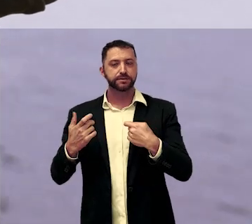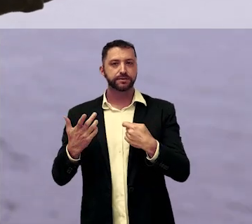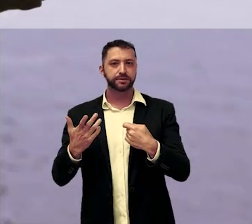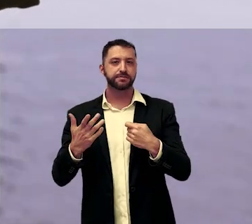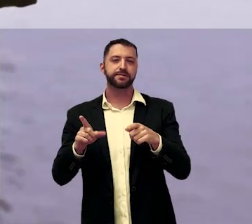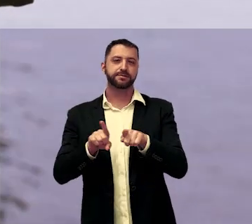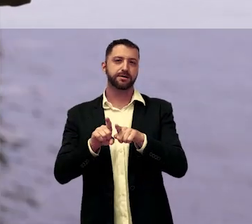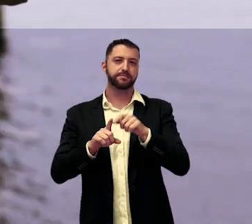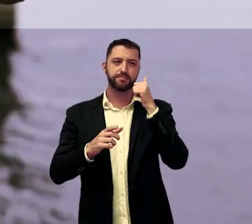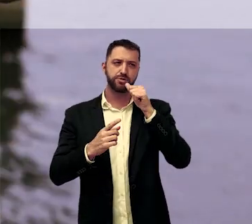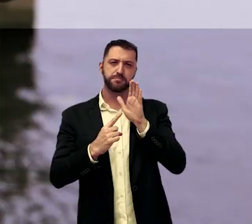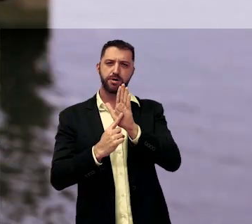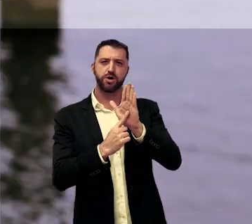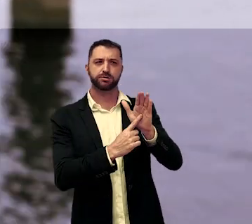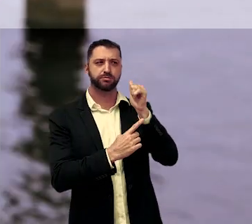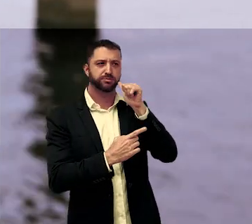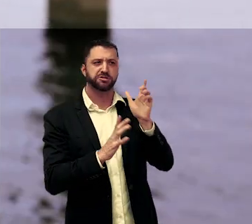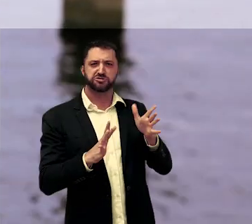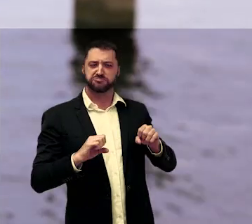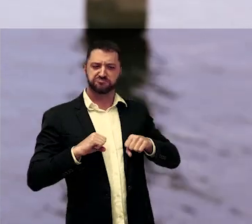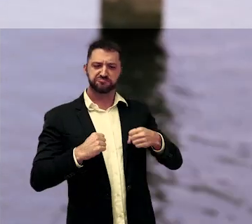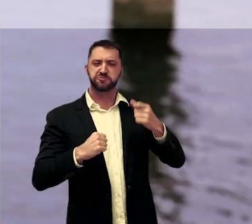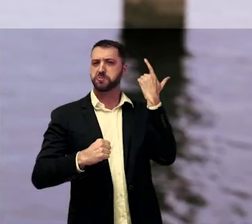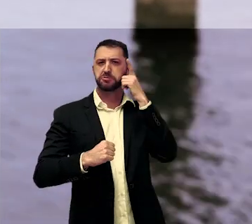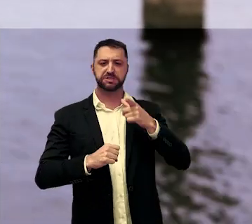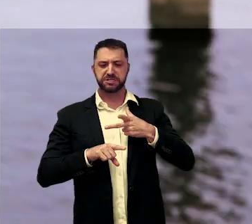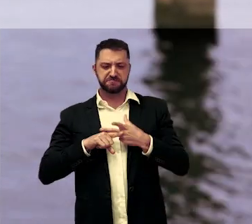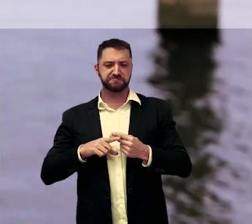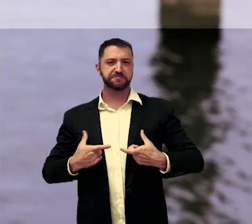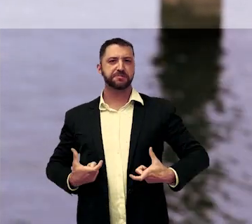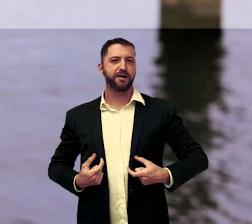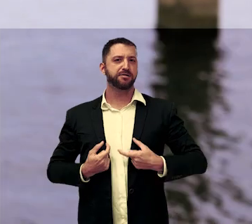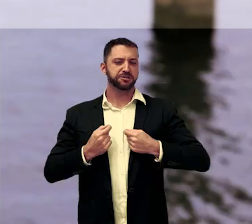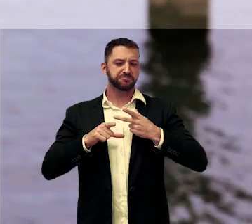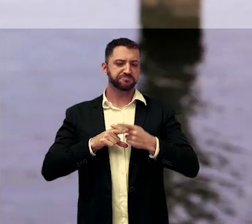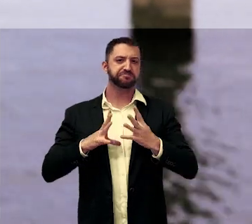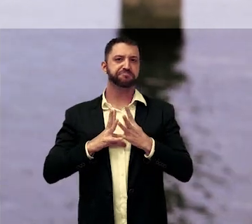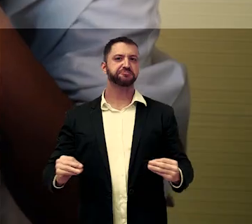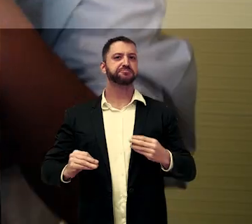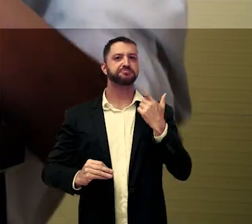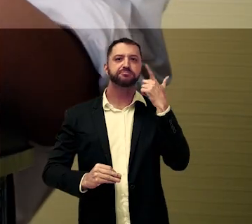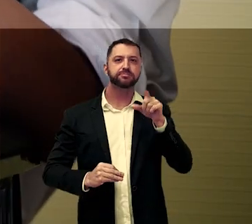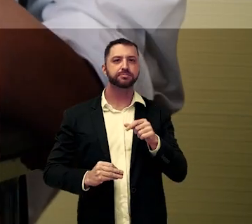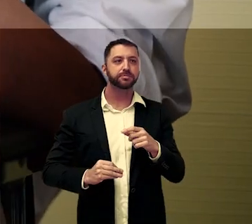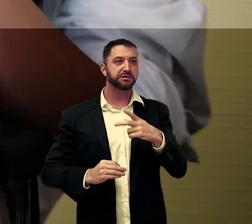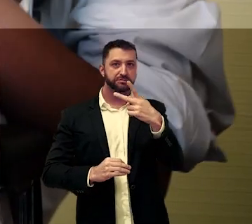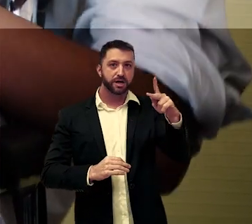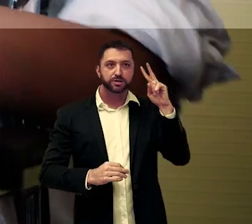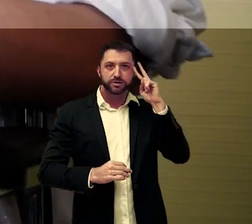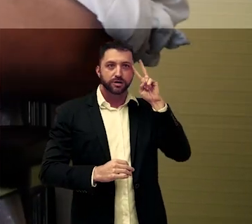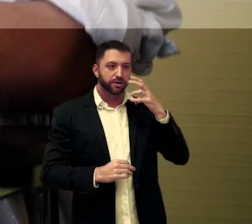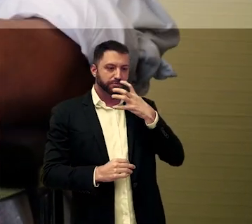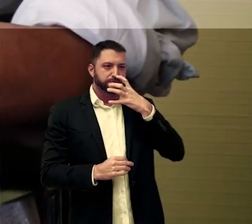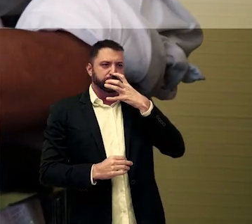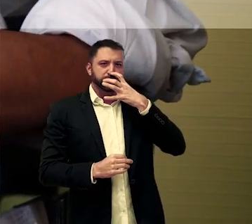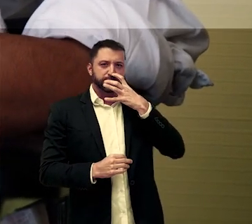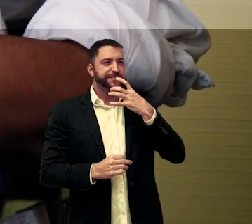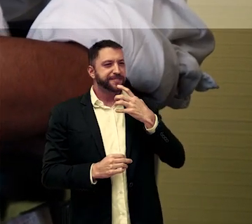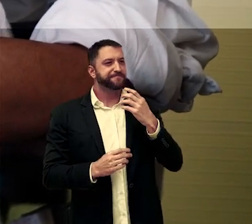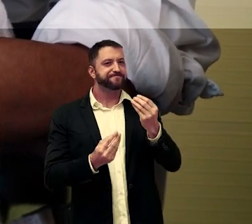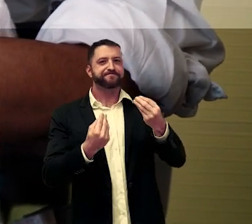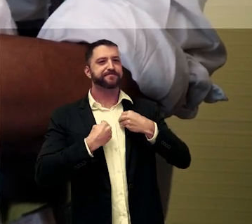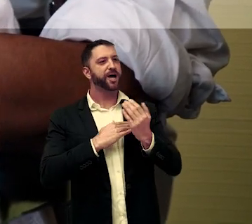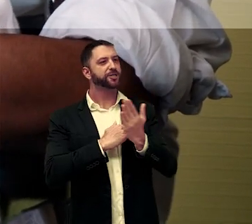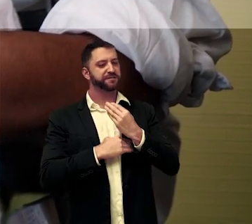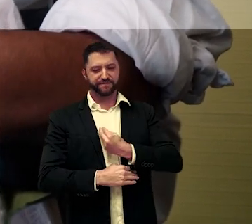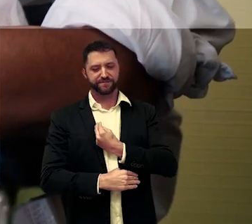força inabalável das mulheres que já enfrentaram o câncer. Suas histórias nos ensinam a